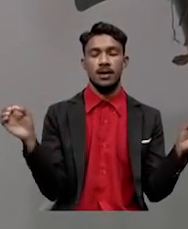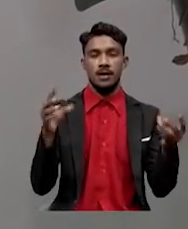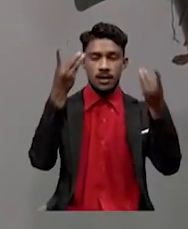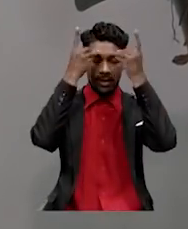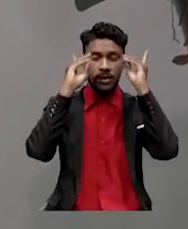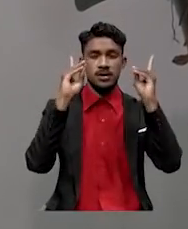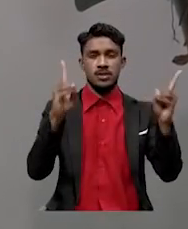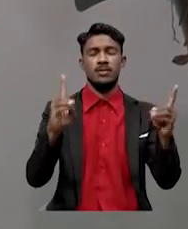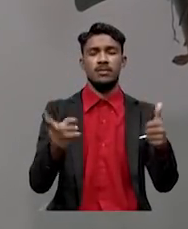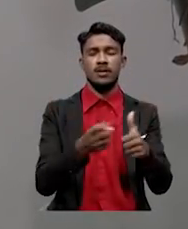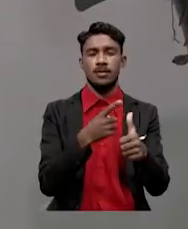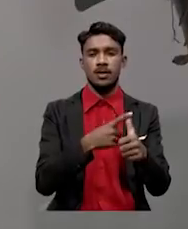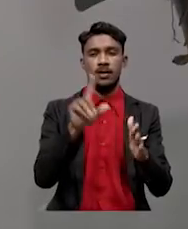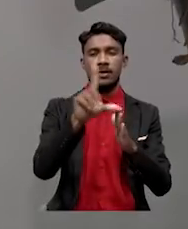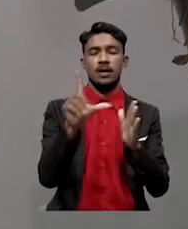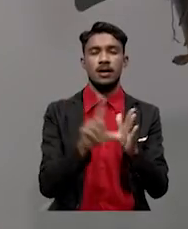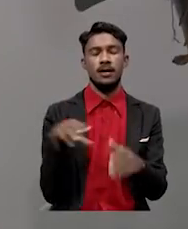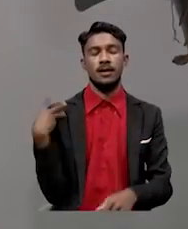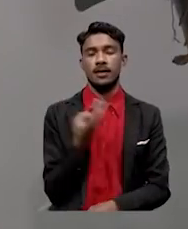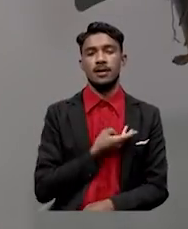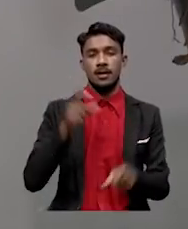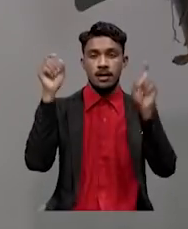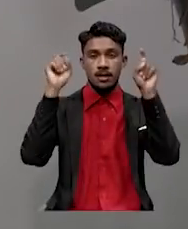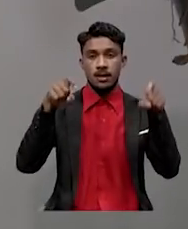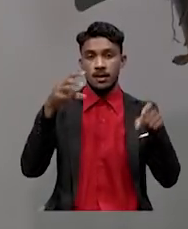status. Primeiro, constitucionalmente, tem que haré.